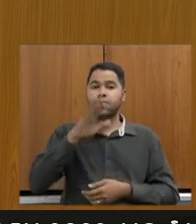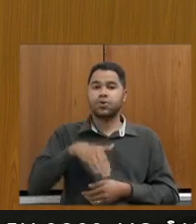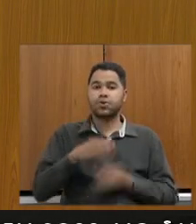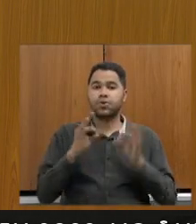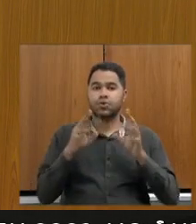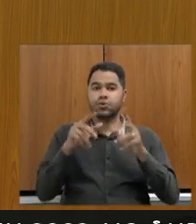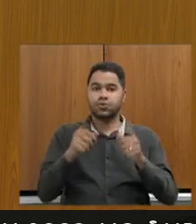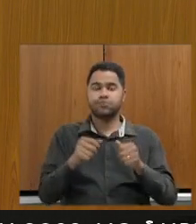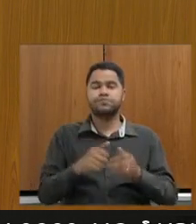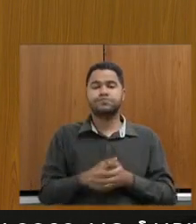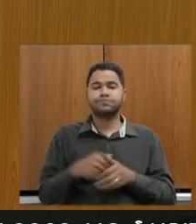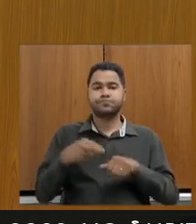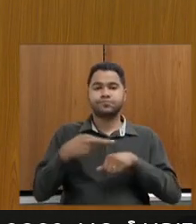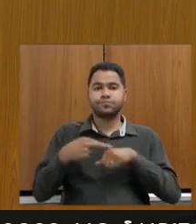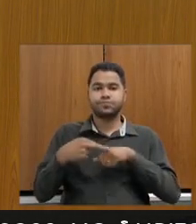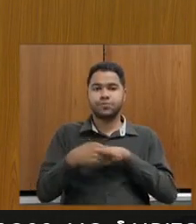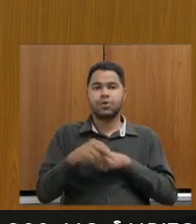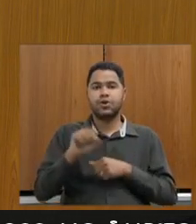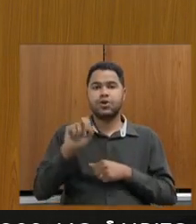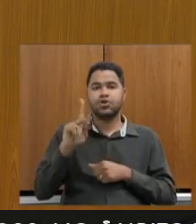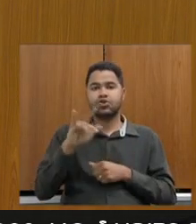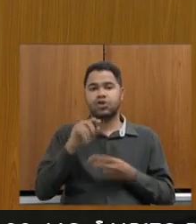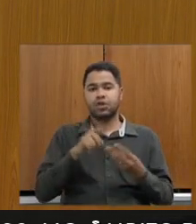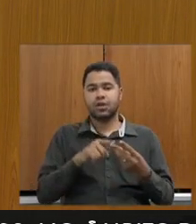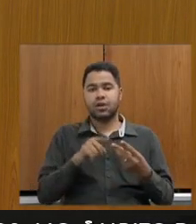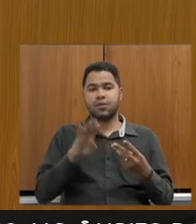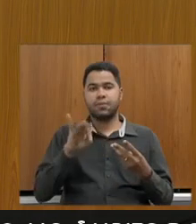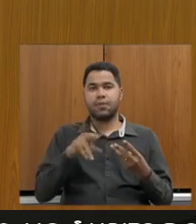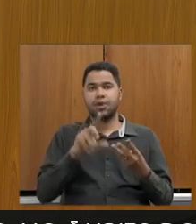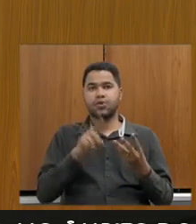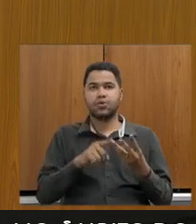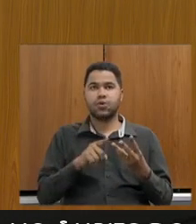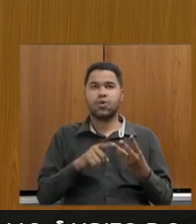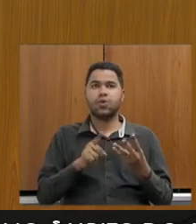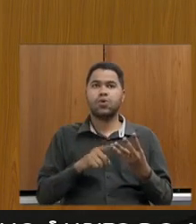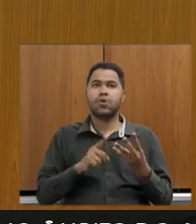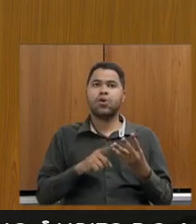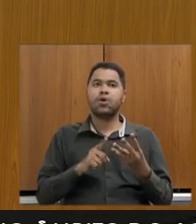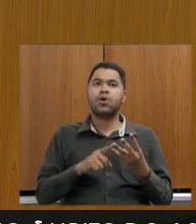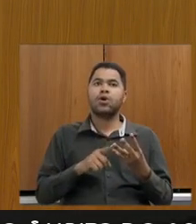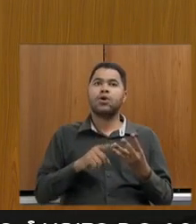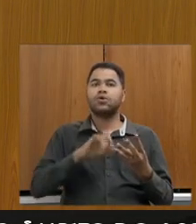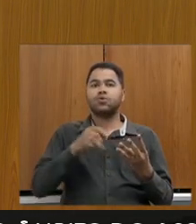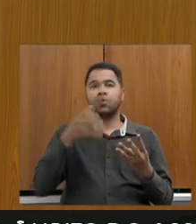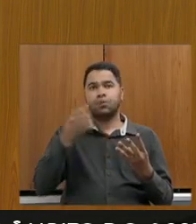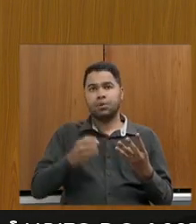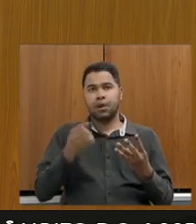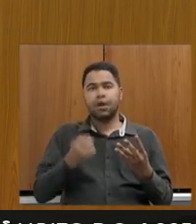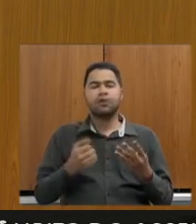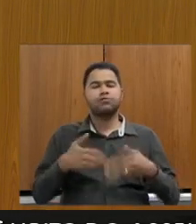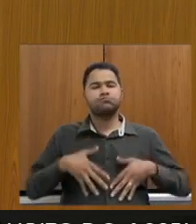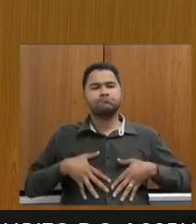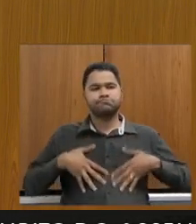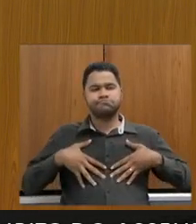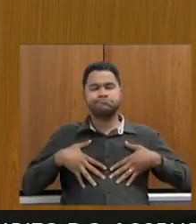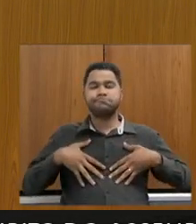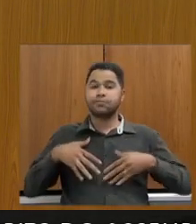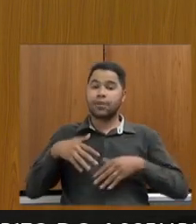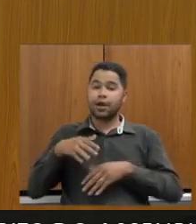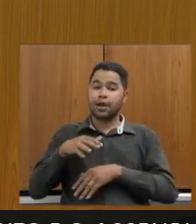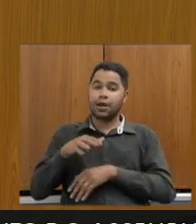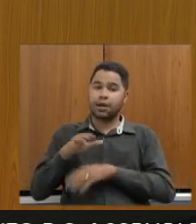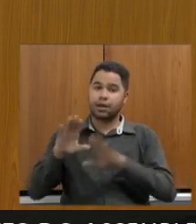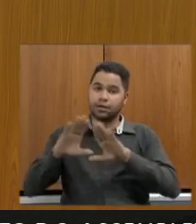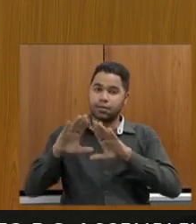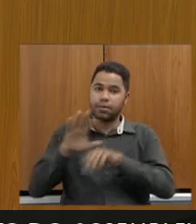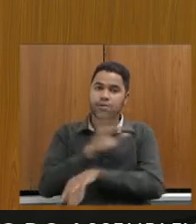Deputado sargento Rodrigues a pedra chegando tarde Pastor resultado de um leite É uma honra mais uma vez tá participando aqui na Assembleia fiscaliza e prestando contas